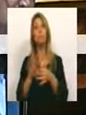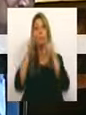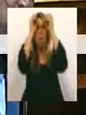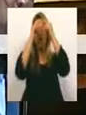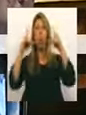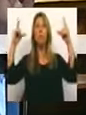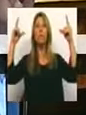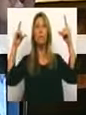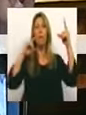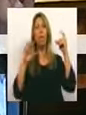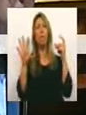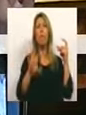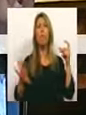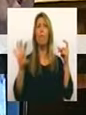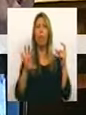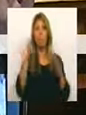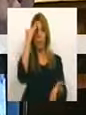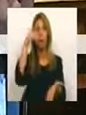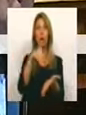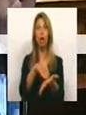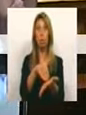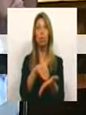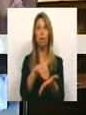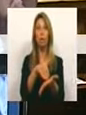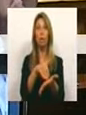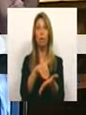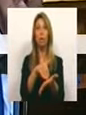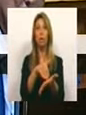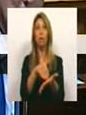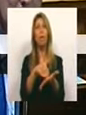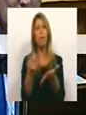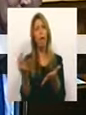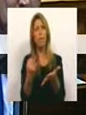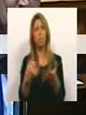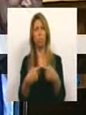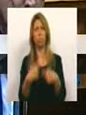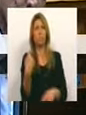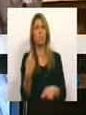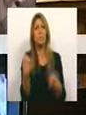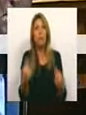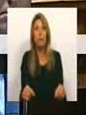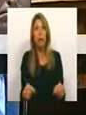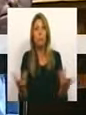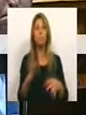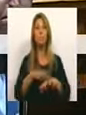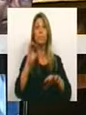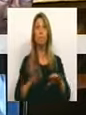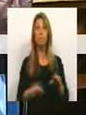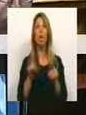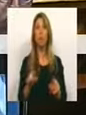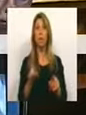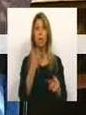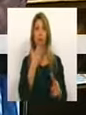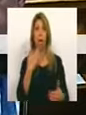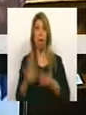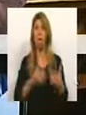concepção, natureza e efeitos é de facto desajustado e, por isso, ineficaz para